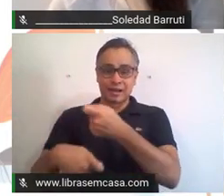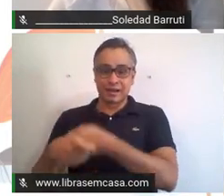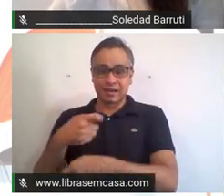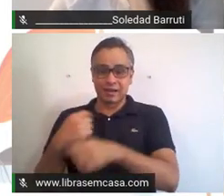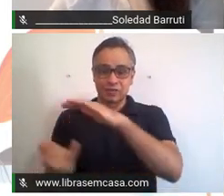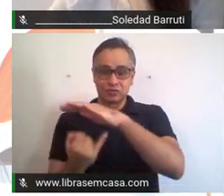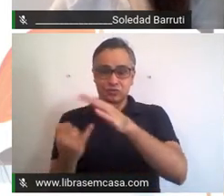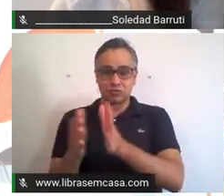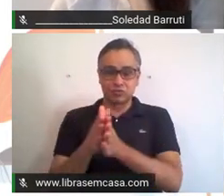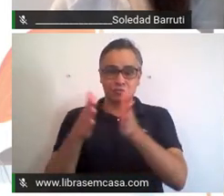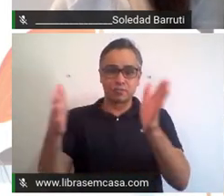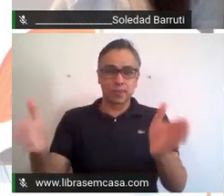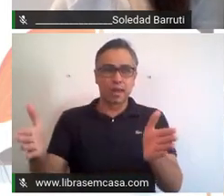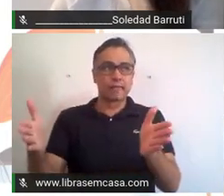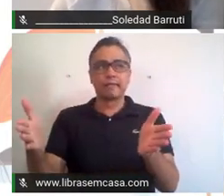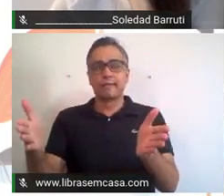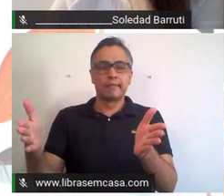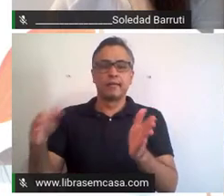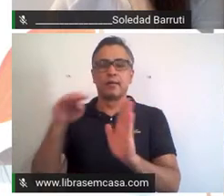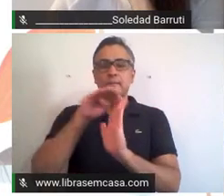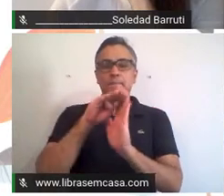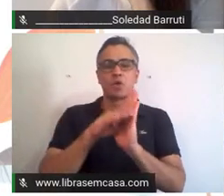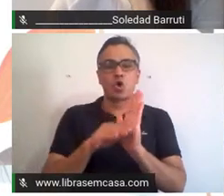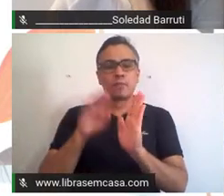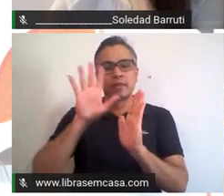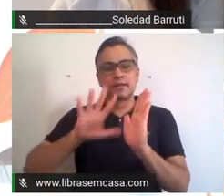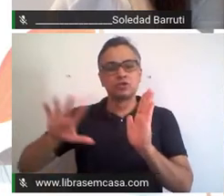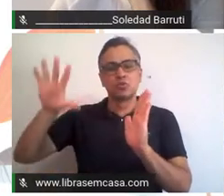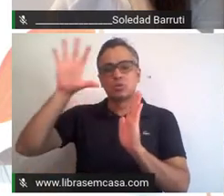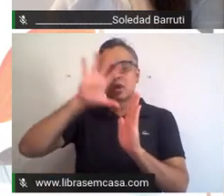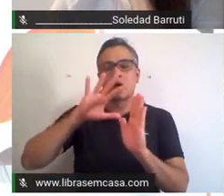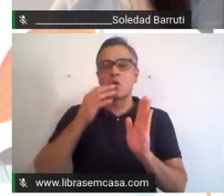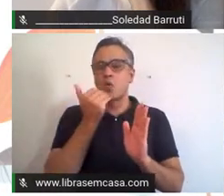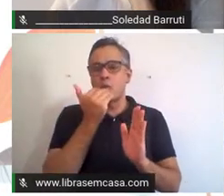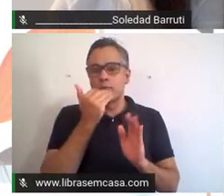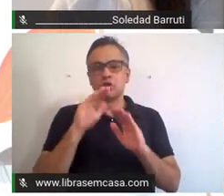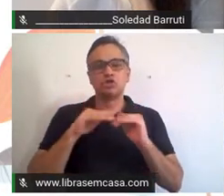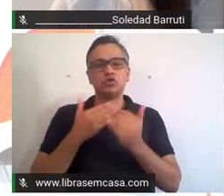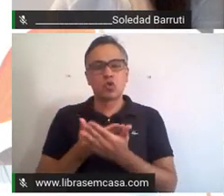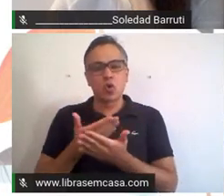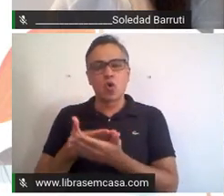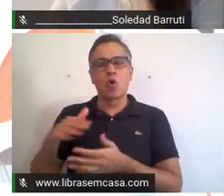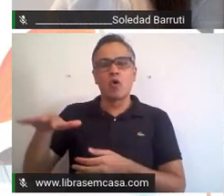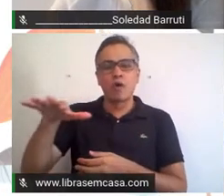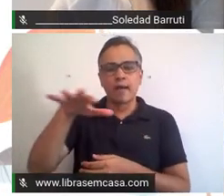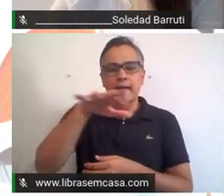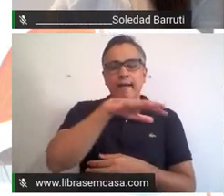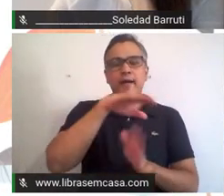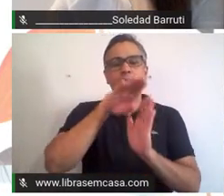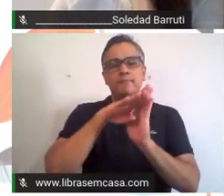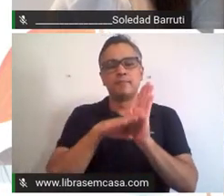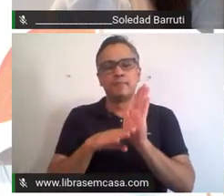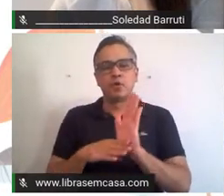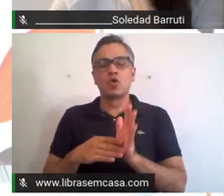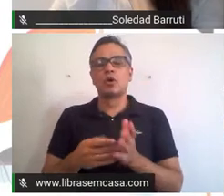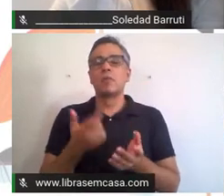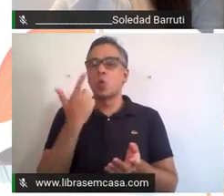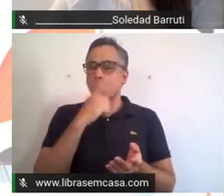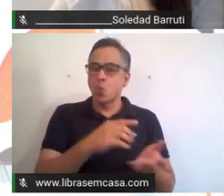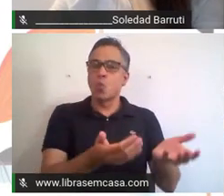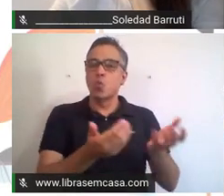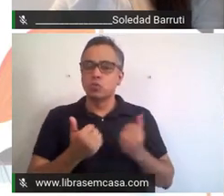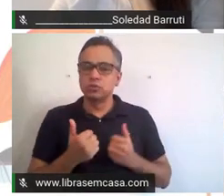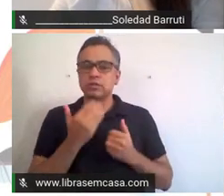estou falando de Programa Nacional de Alimentação Escolar, estou falando do Programa de Aquisição de Alimentos, eles dão